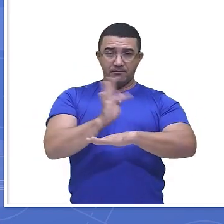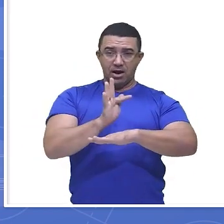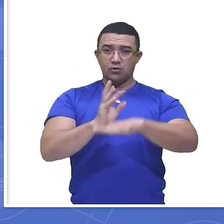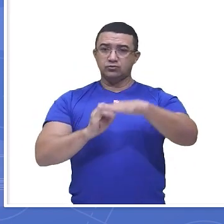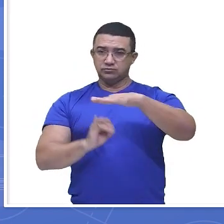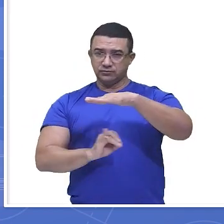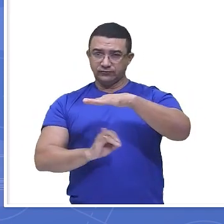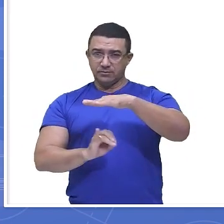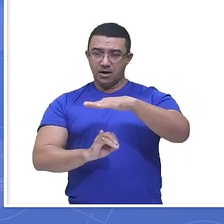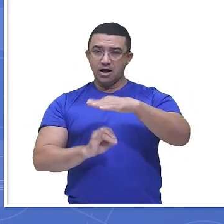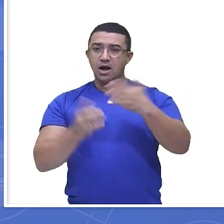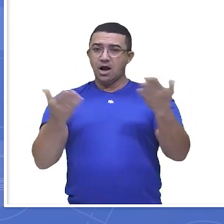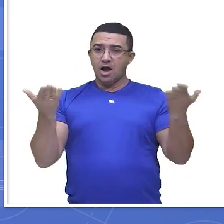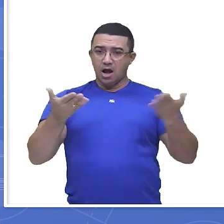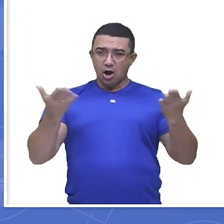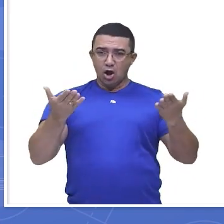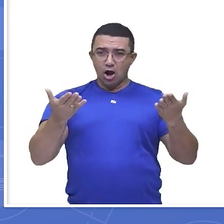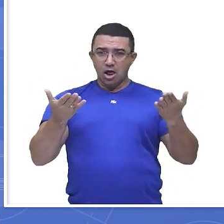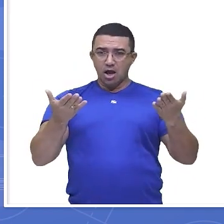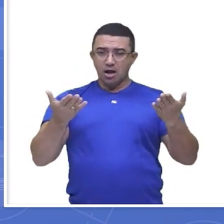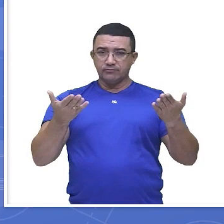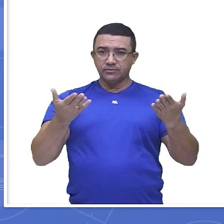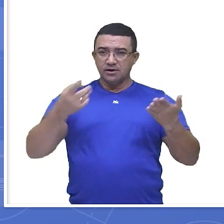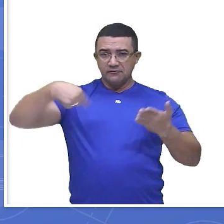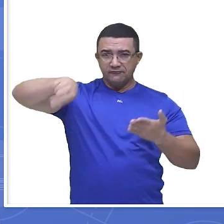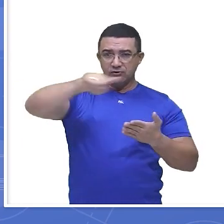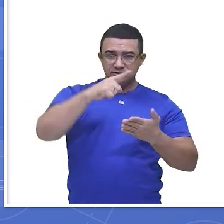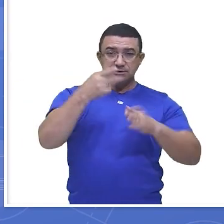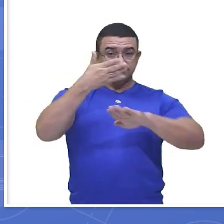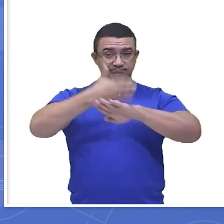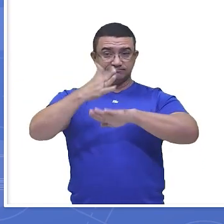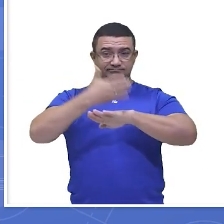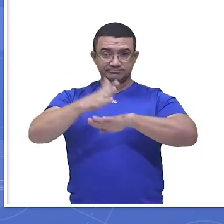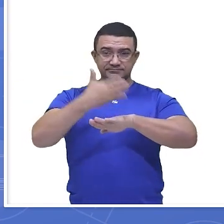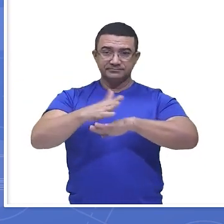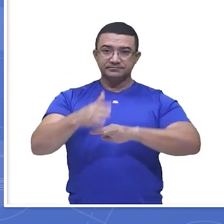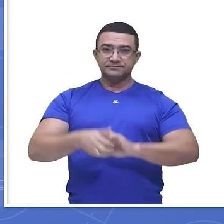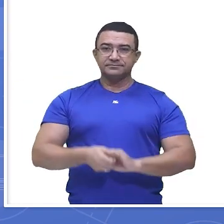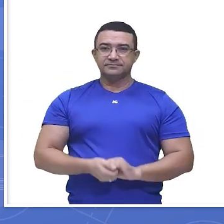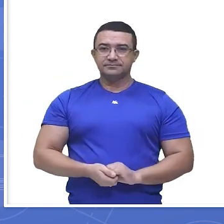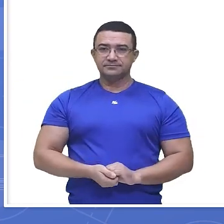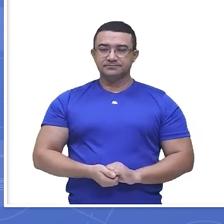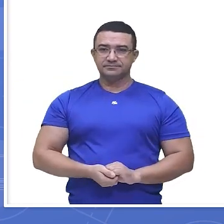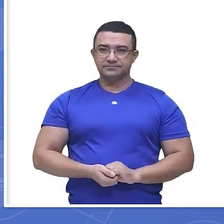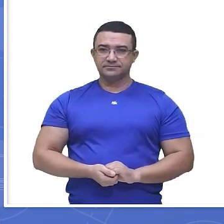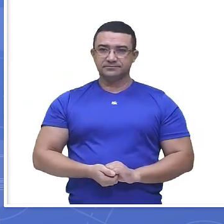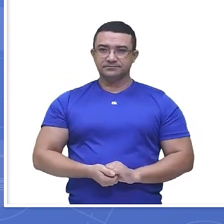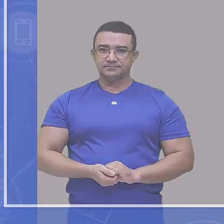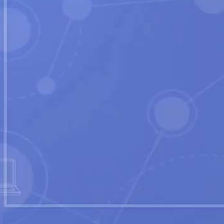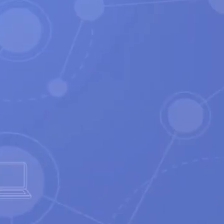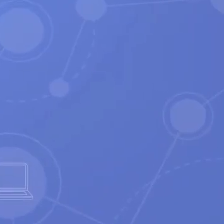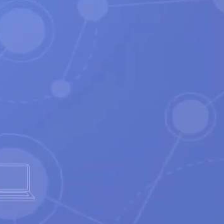agora convido vocês para a DLI.